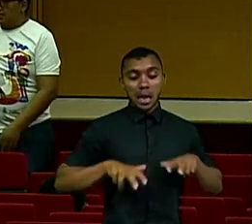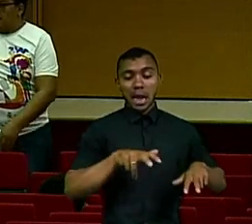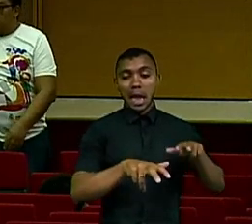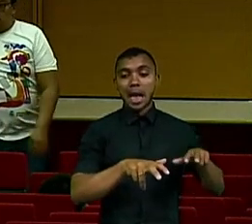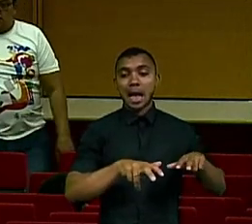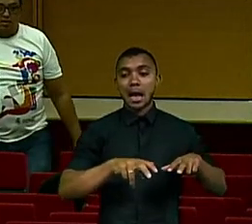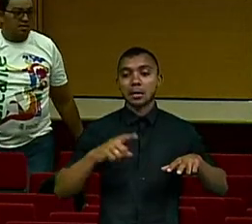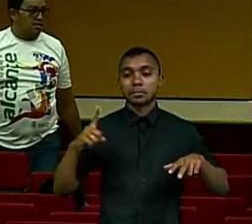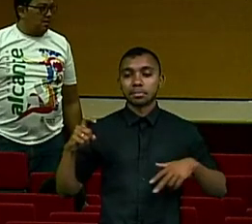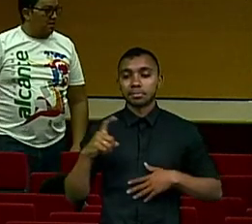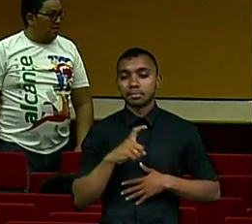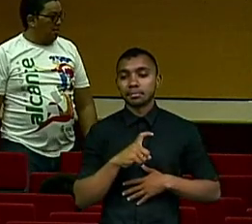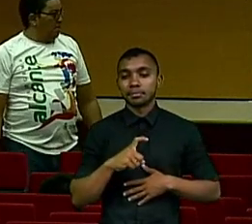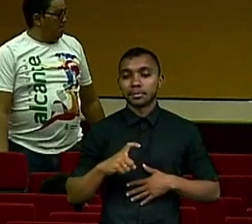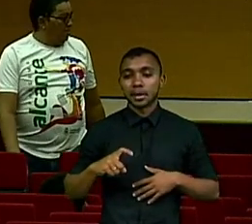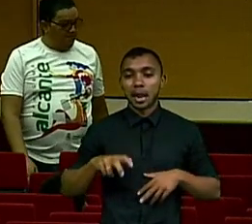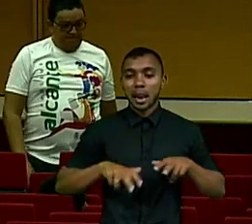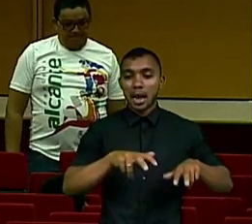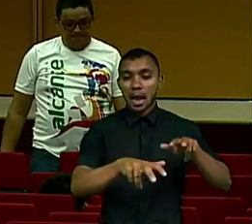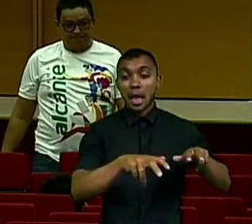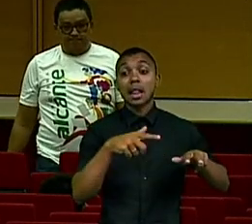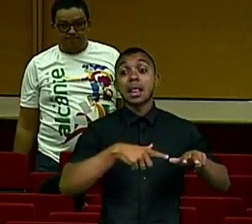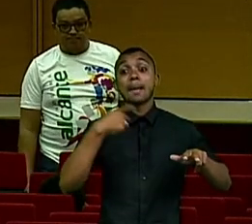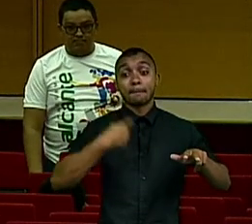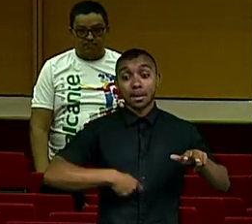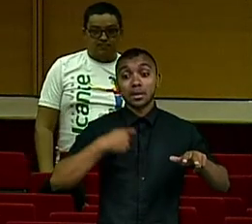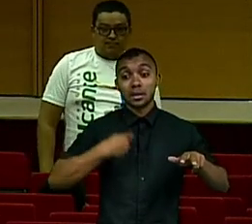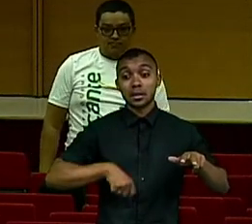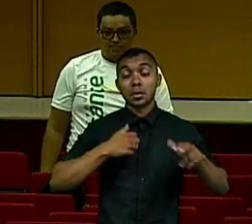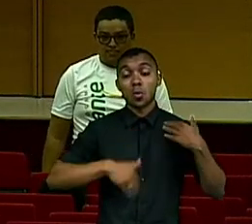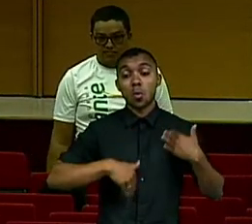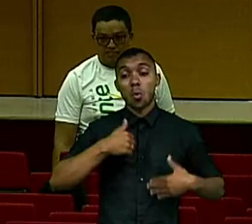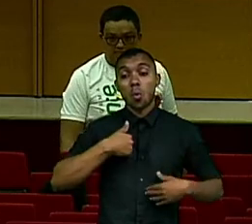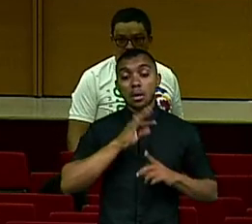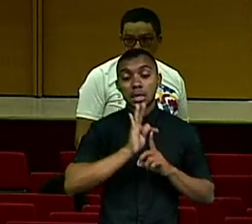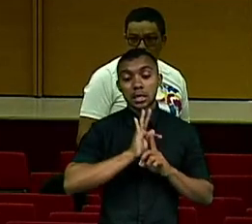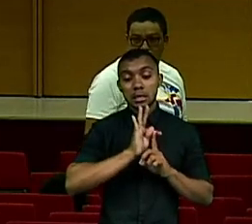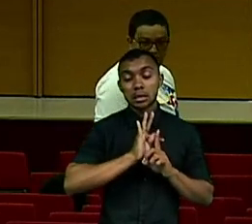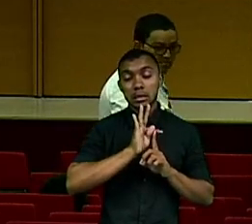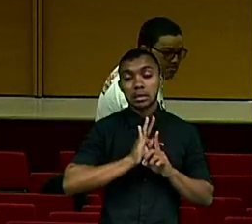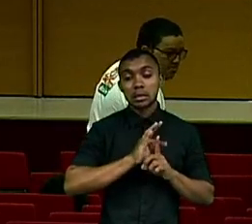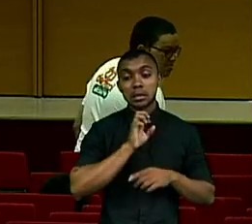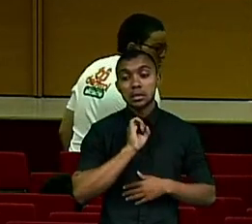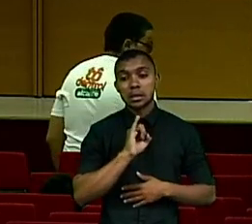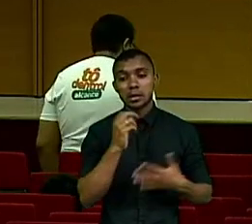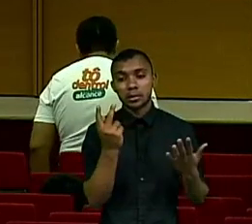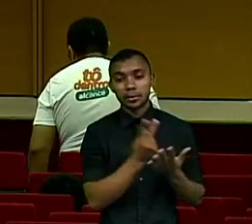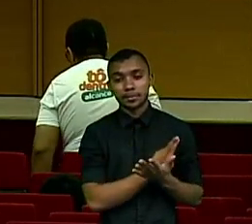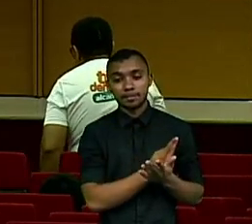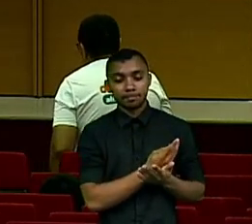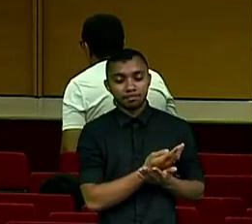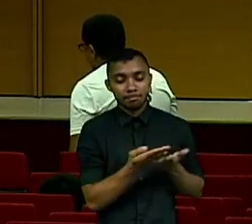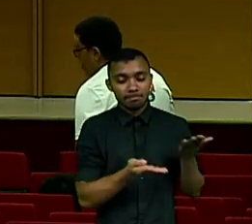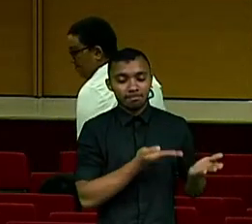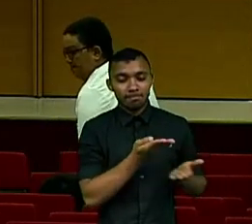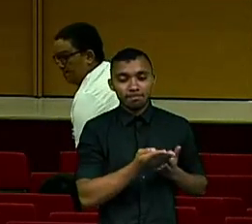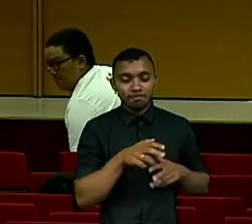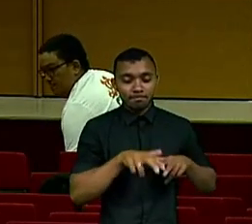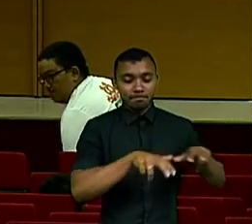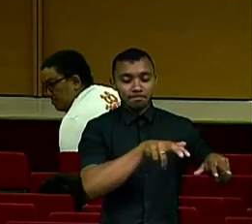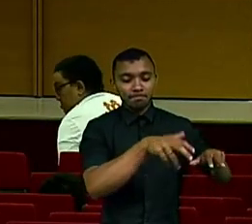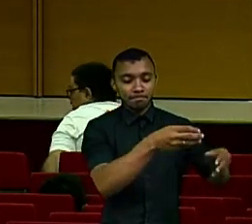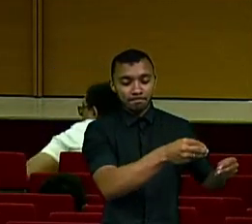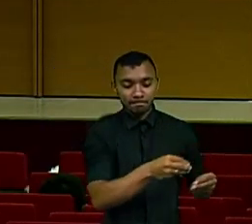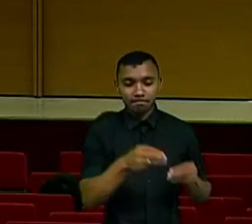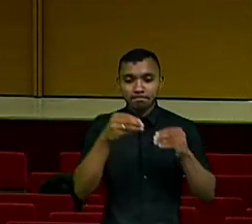aquecimento o lagarto precisa de aquecimento tanto que você pega lá um lagarto vai criar um lagarto bota lá numa